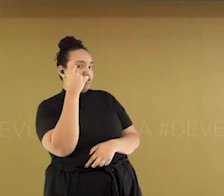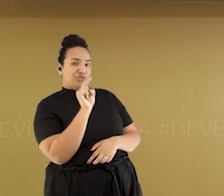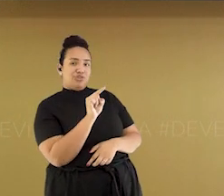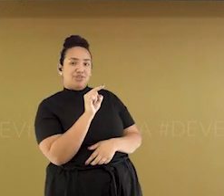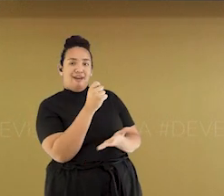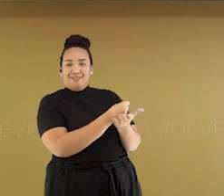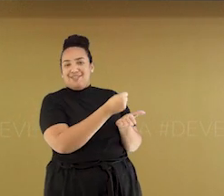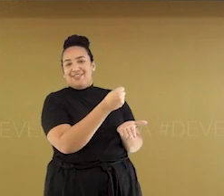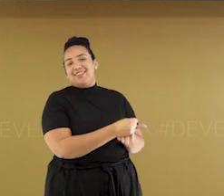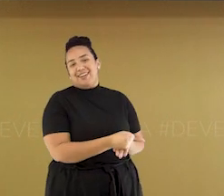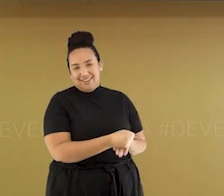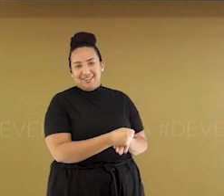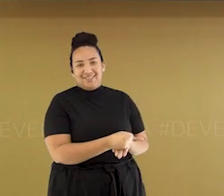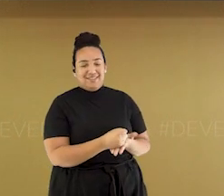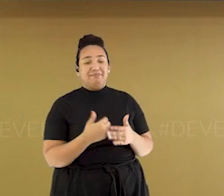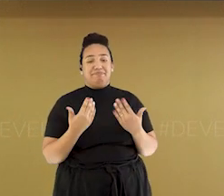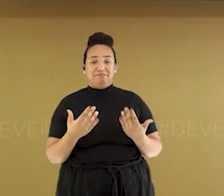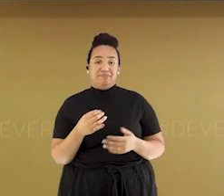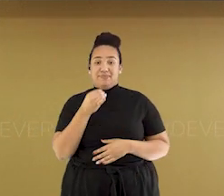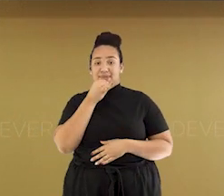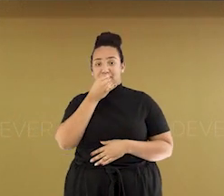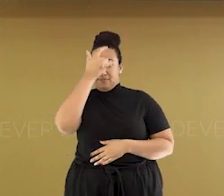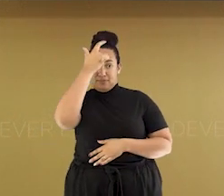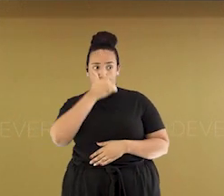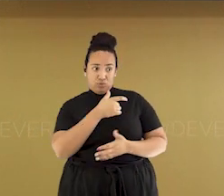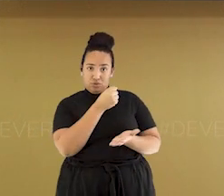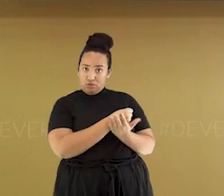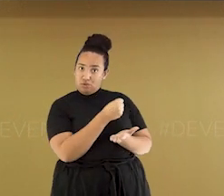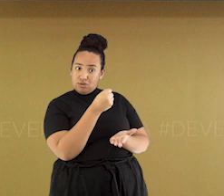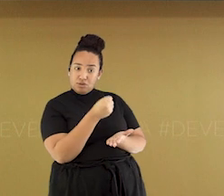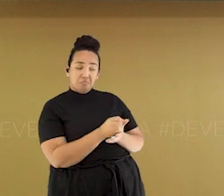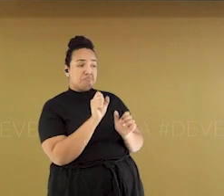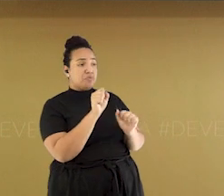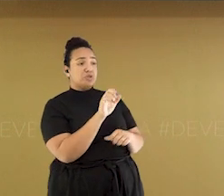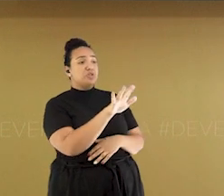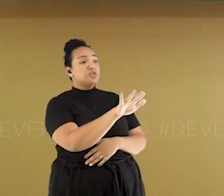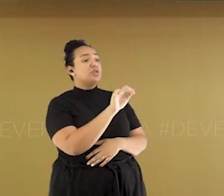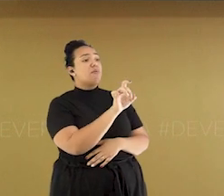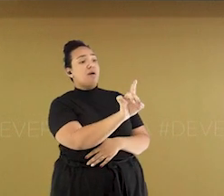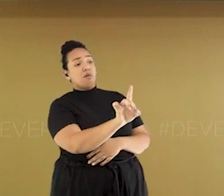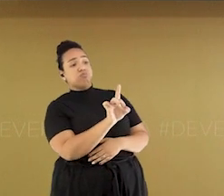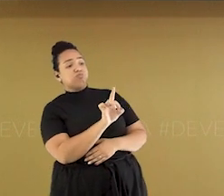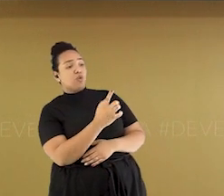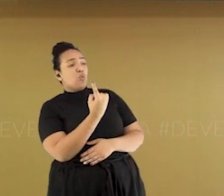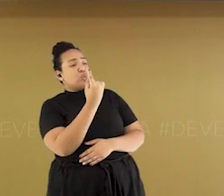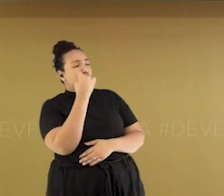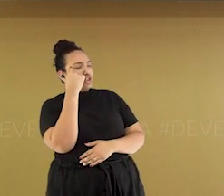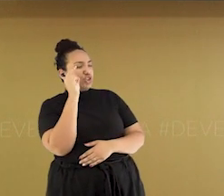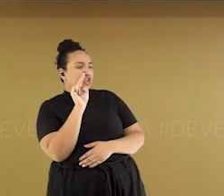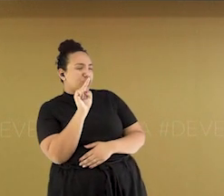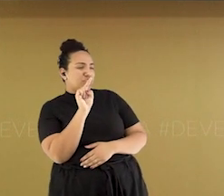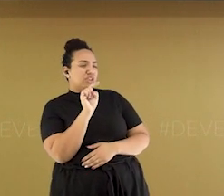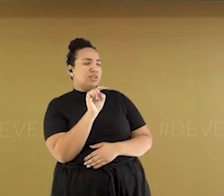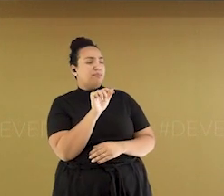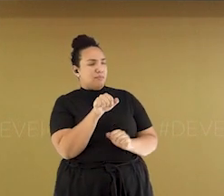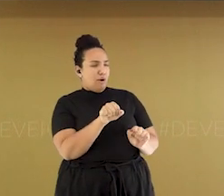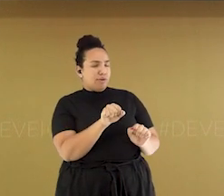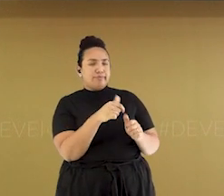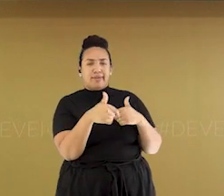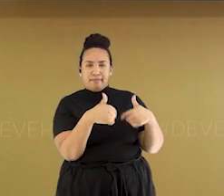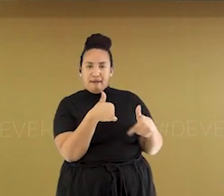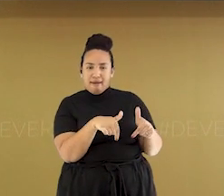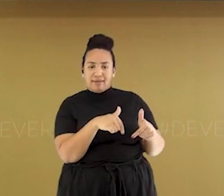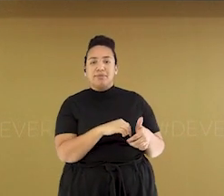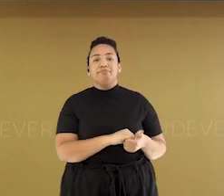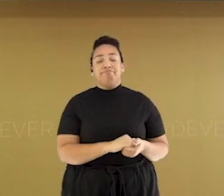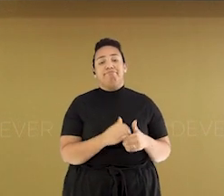Nesse caso, o contratante, que é quem contrata, pode chamar a pessoa para trabalhar uns 3 dias antes.